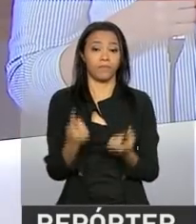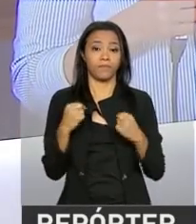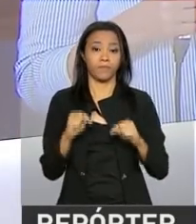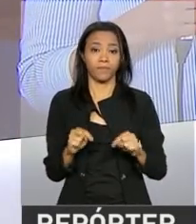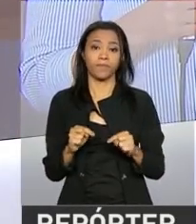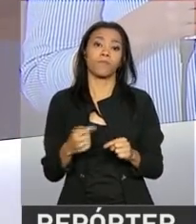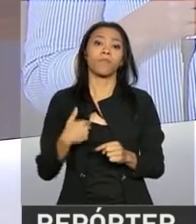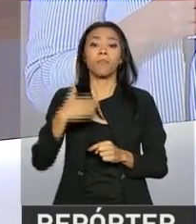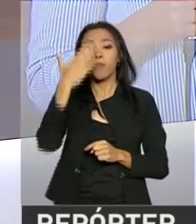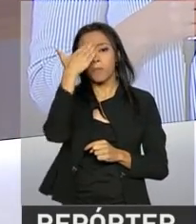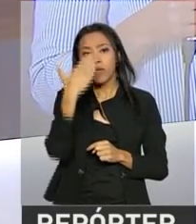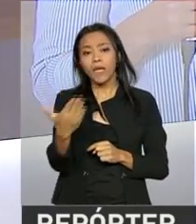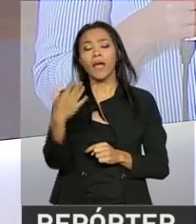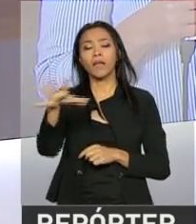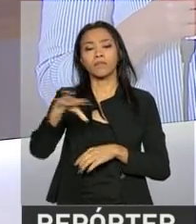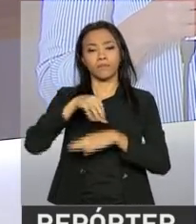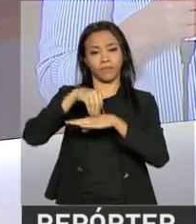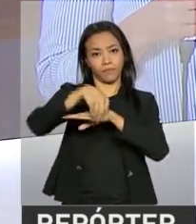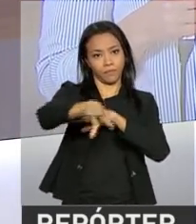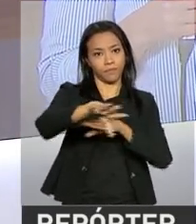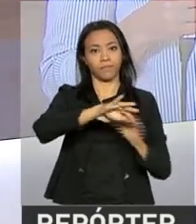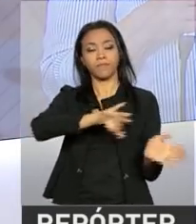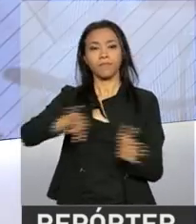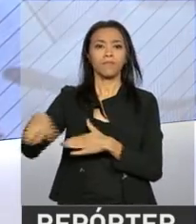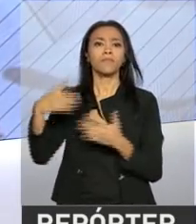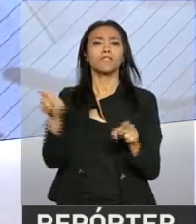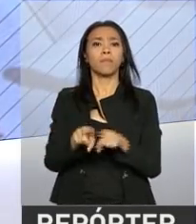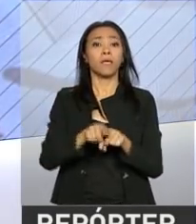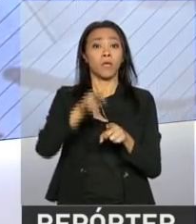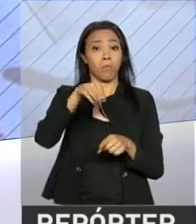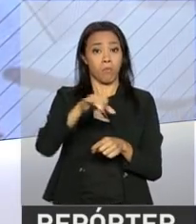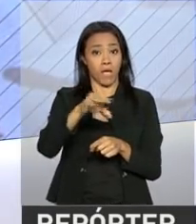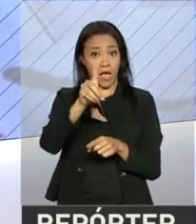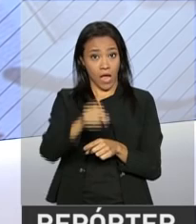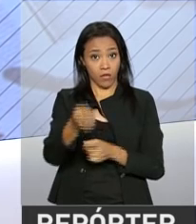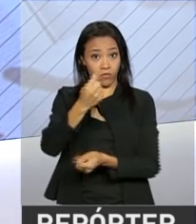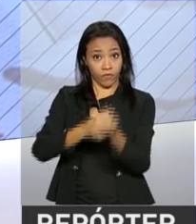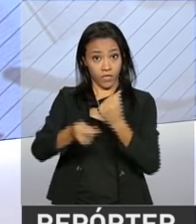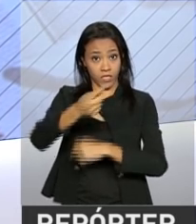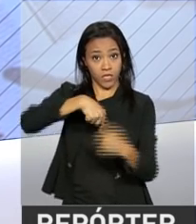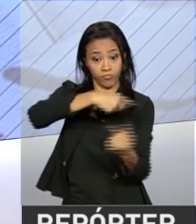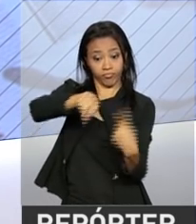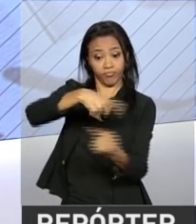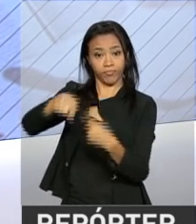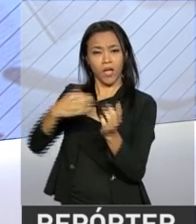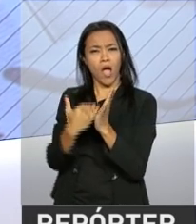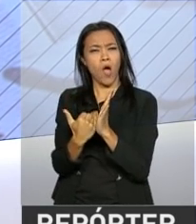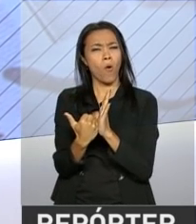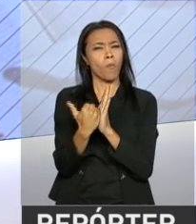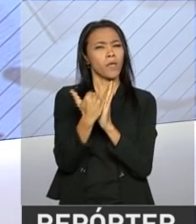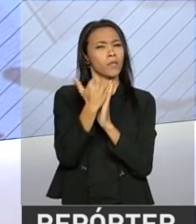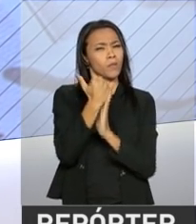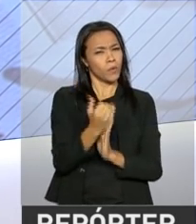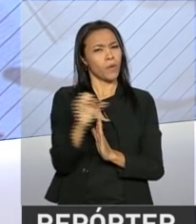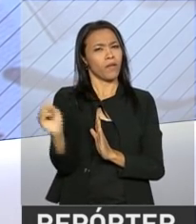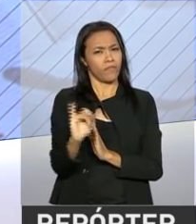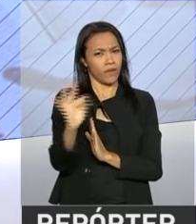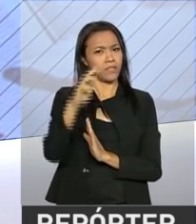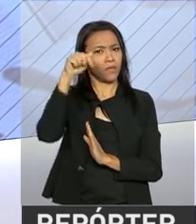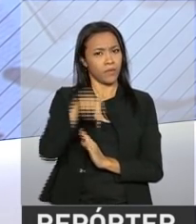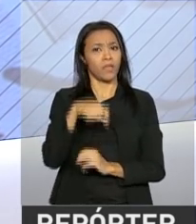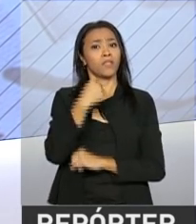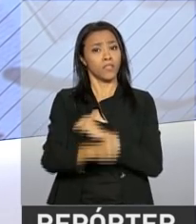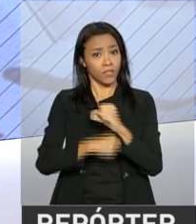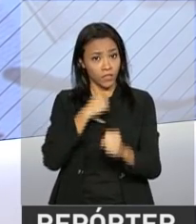Obrigada Paola pelas suas informações e o mercado financeiro aumentou levemente A projeção de inflação para este ano